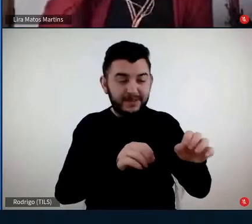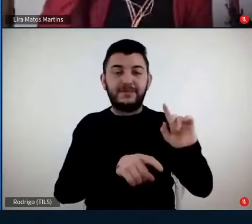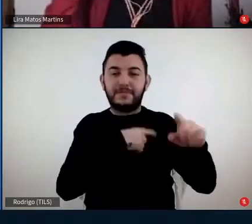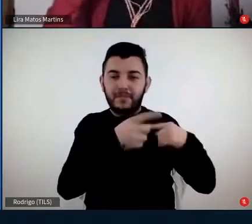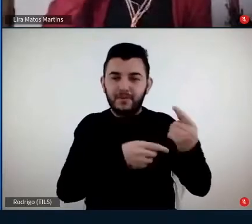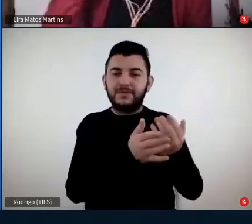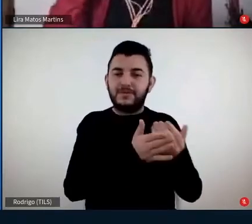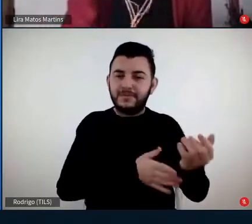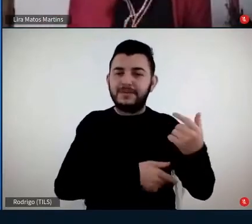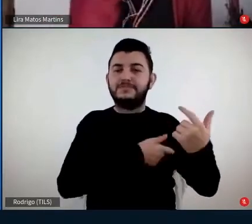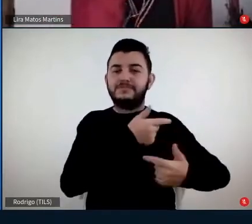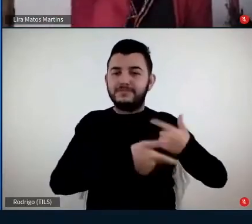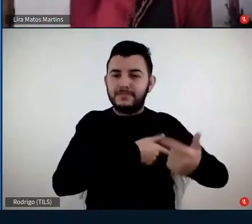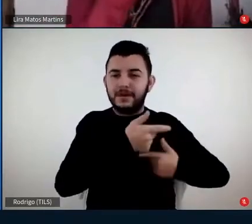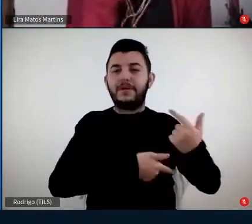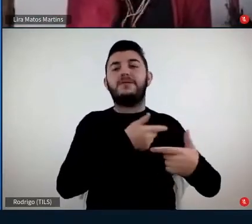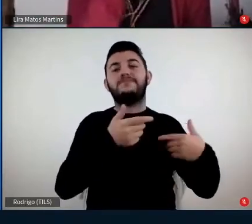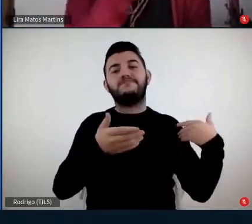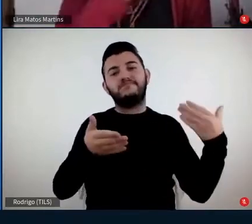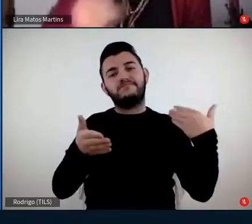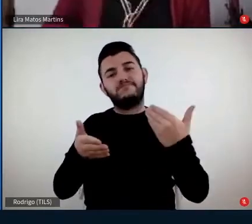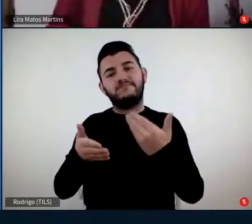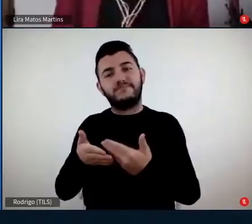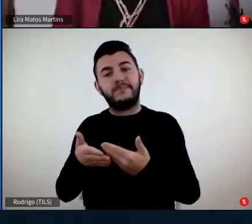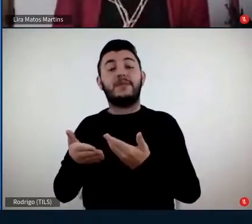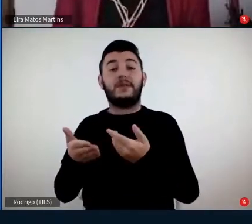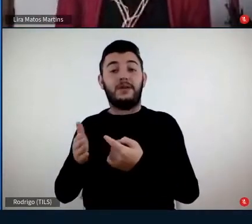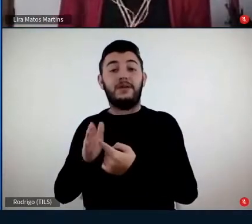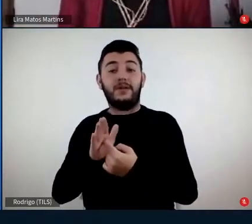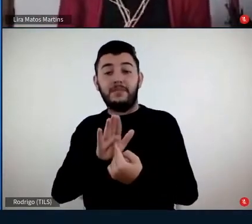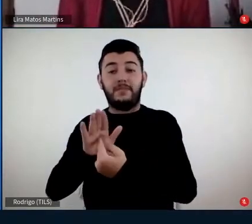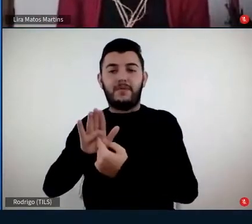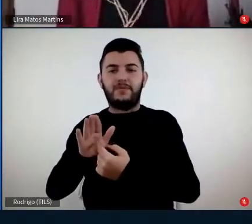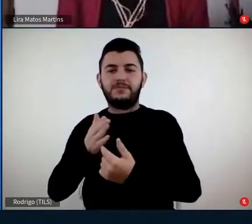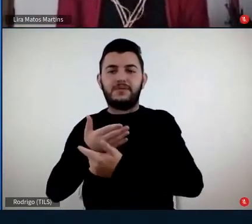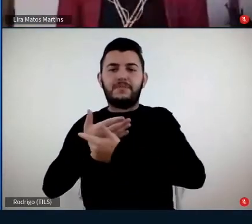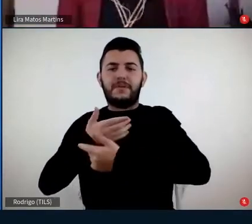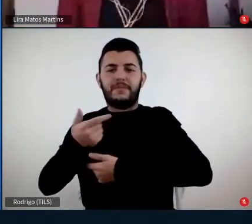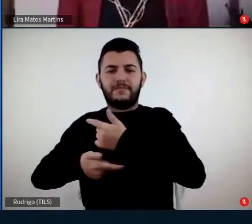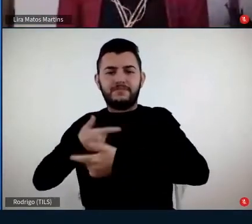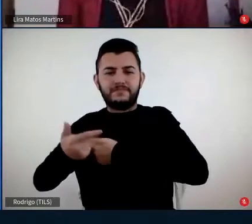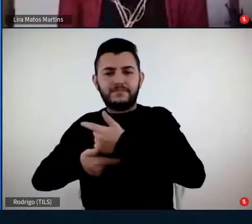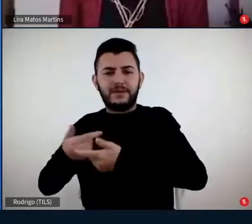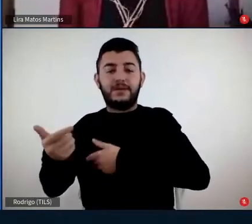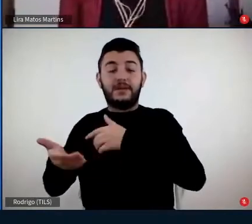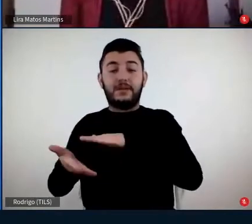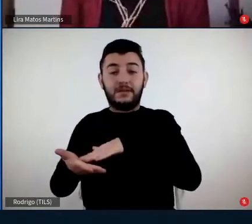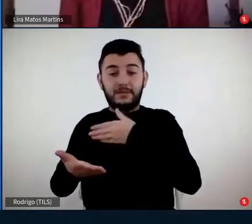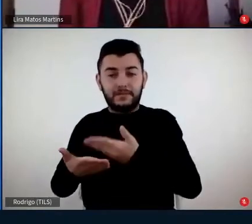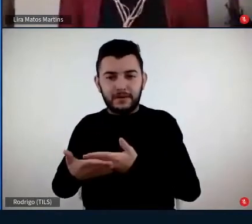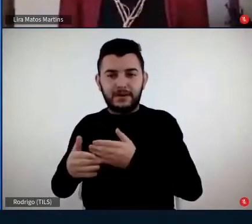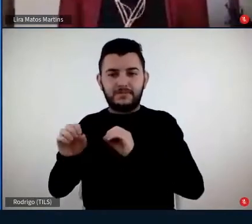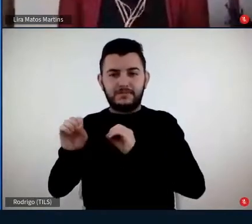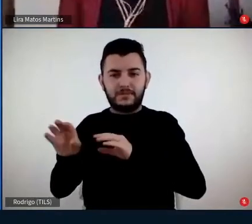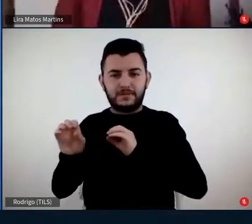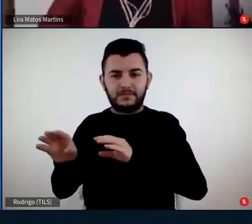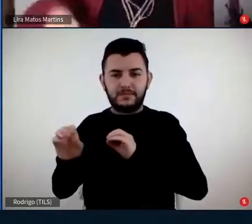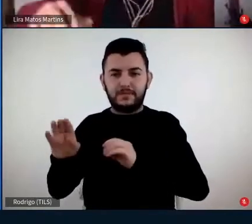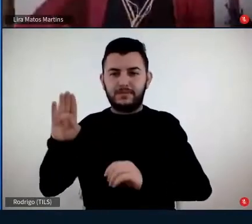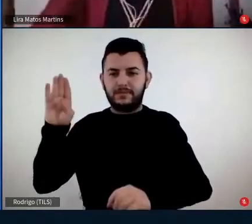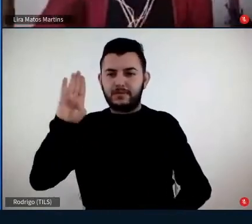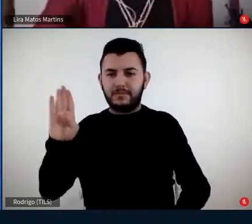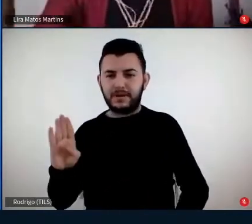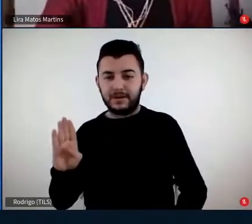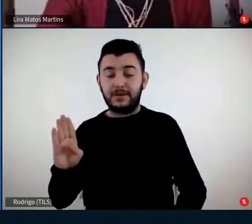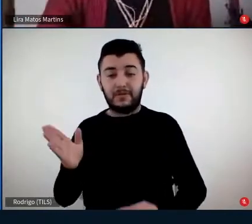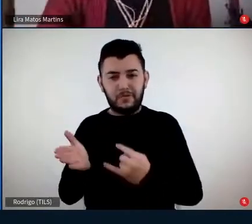papel muito importante para a interpretação educacional no país, e isso está aí documentado